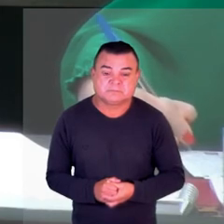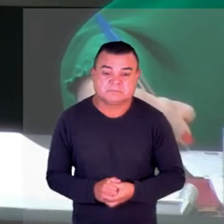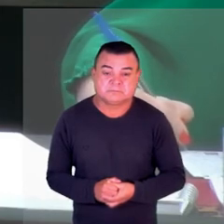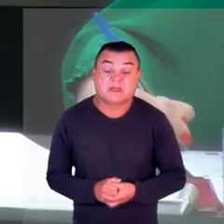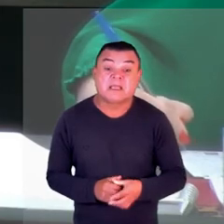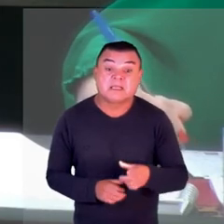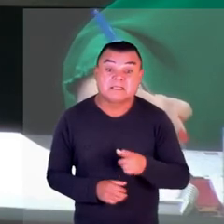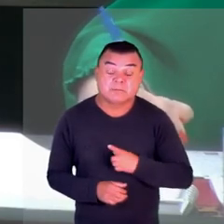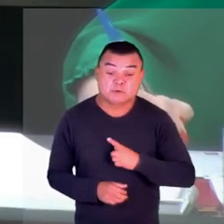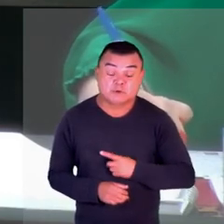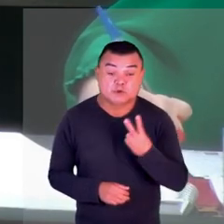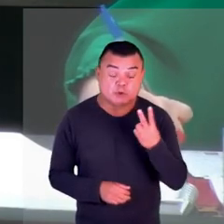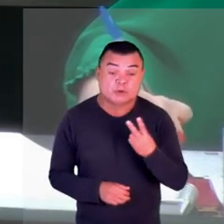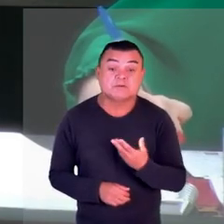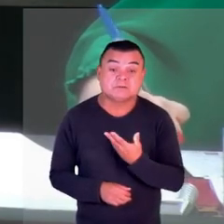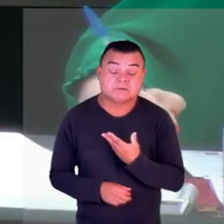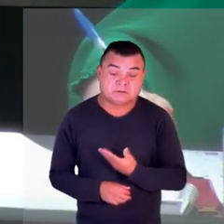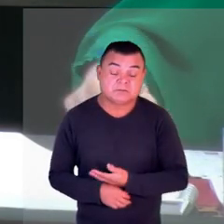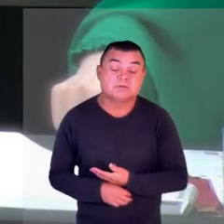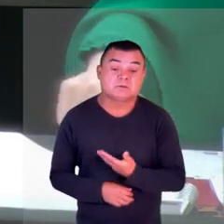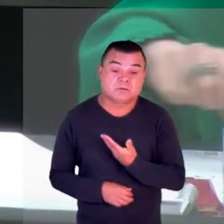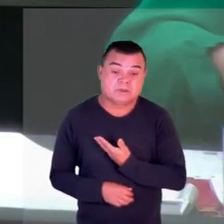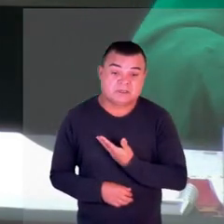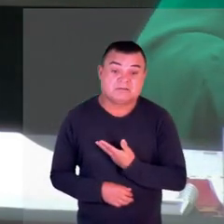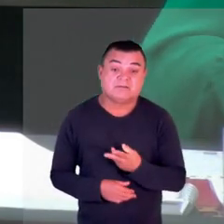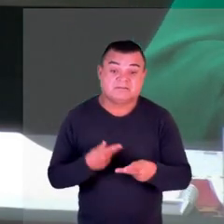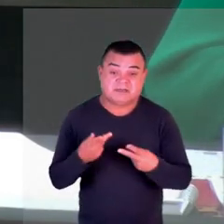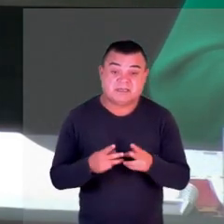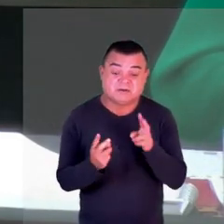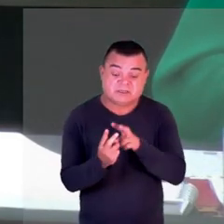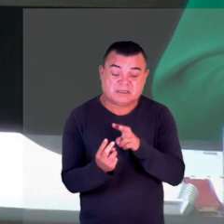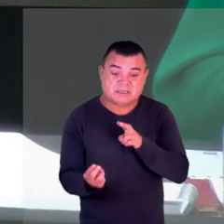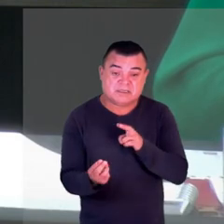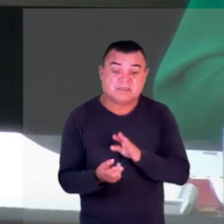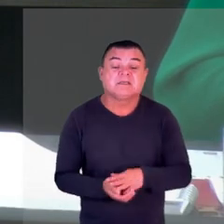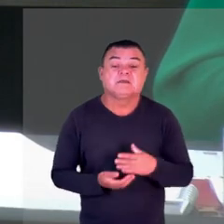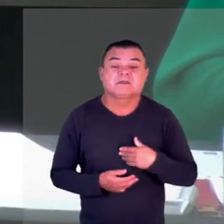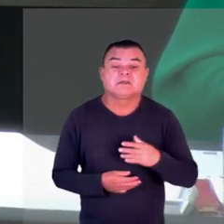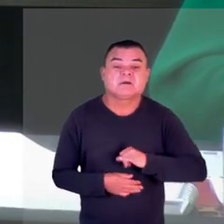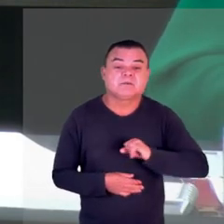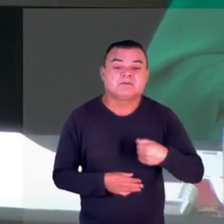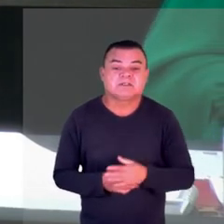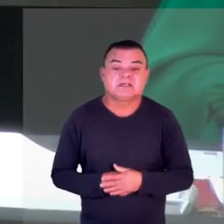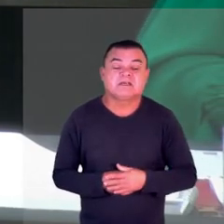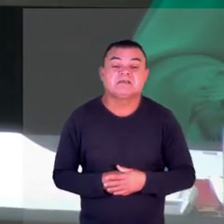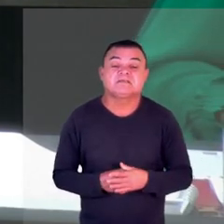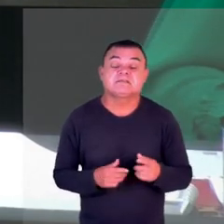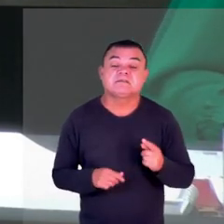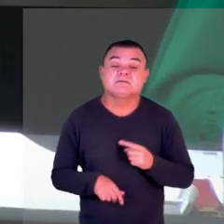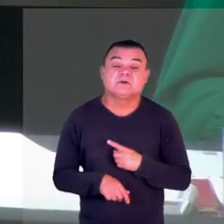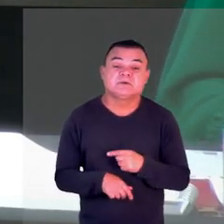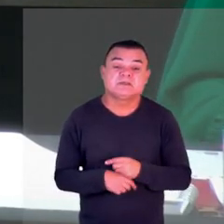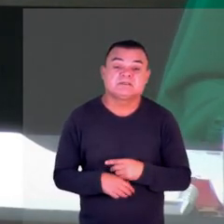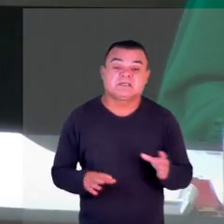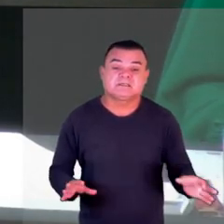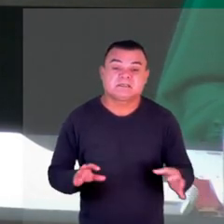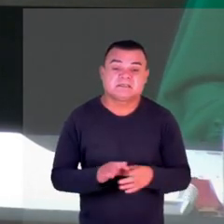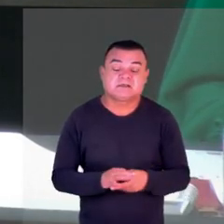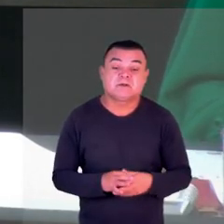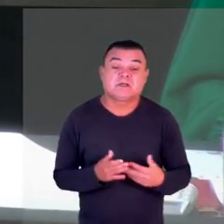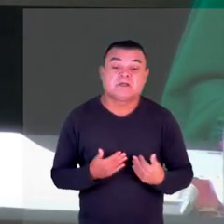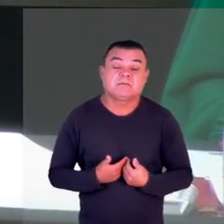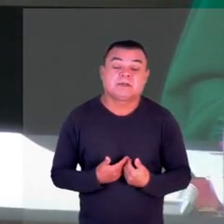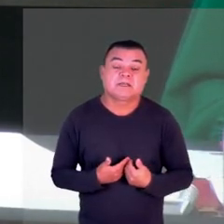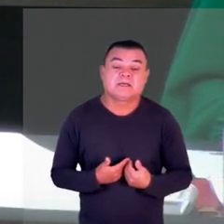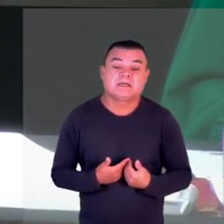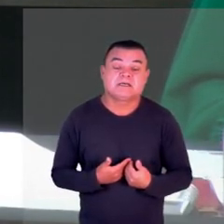falar online eh vou aproveitar esse momento da questão da Integração para registrar né assim a